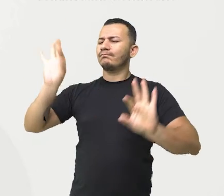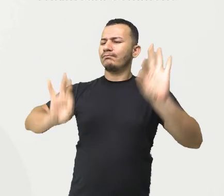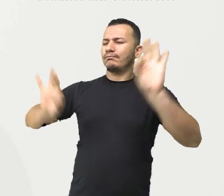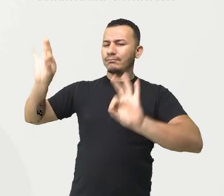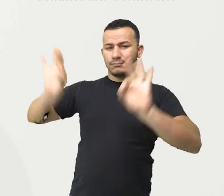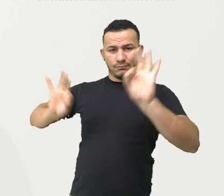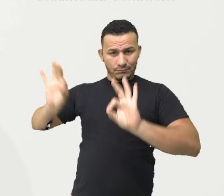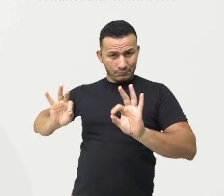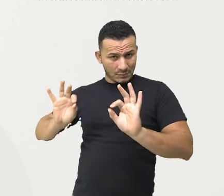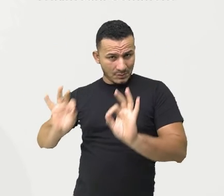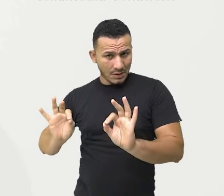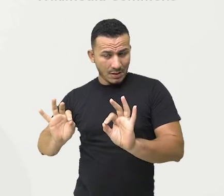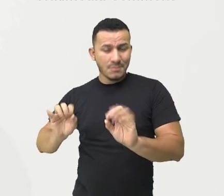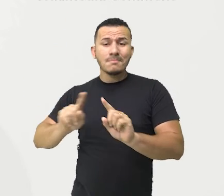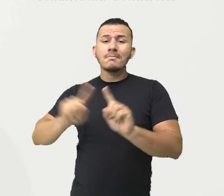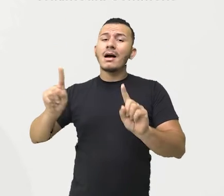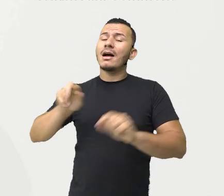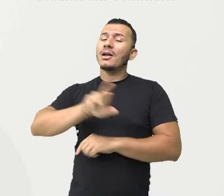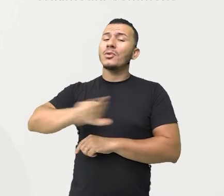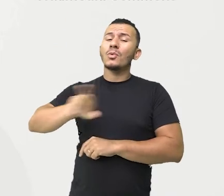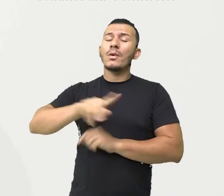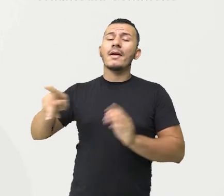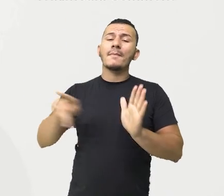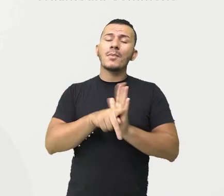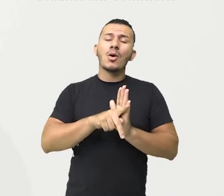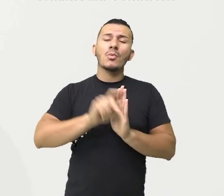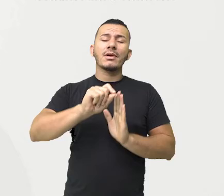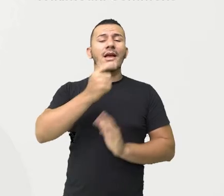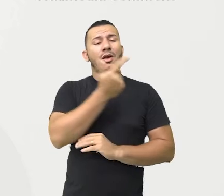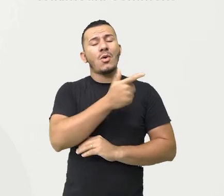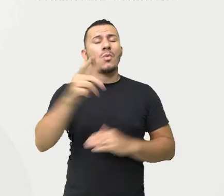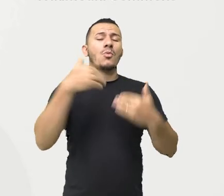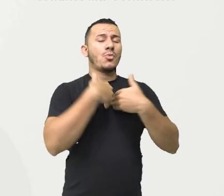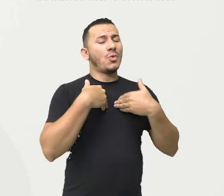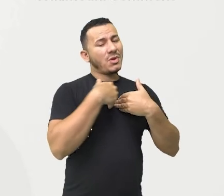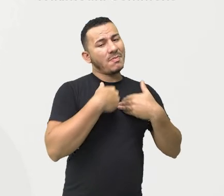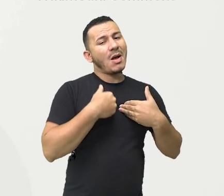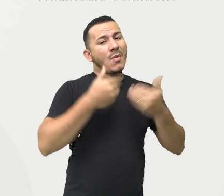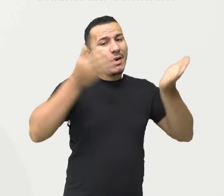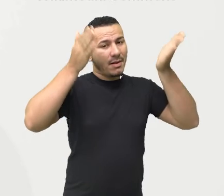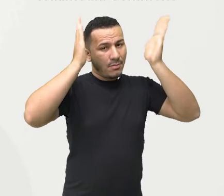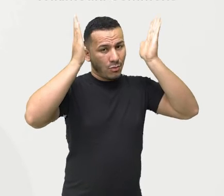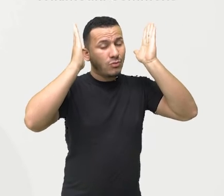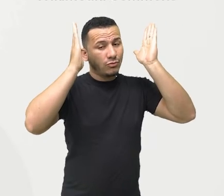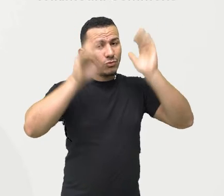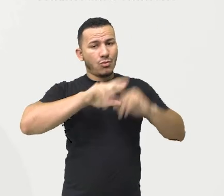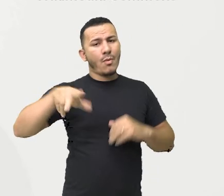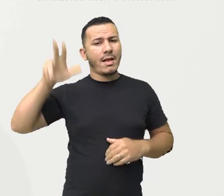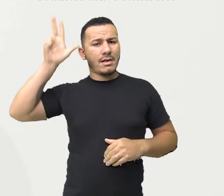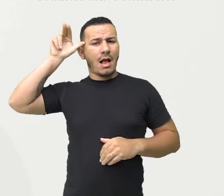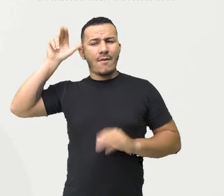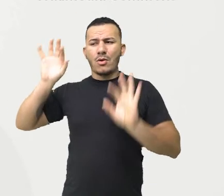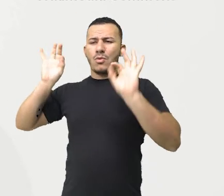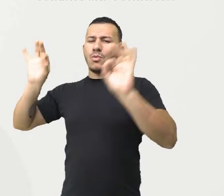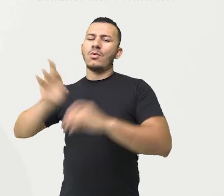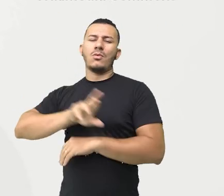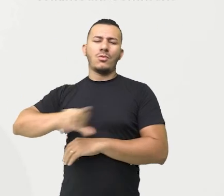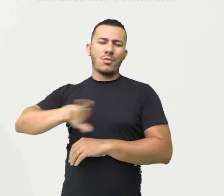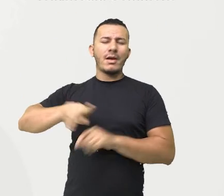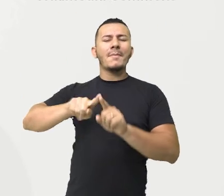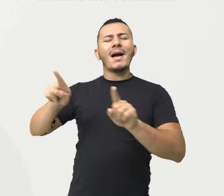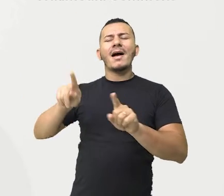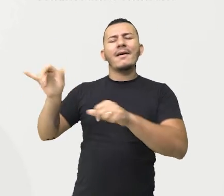dos cavaleiros eram, na verdade, jumentos. Na realidade, eram jumentos, mas colocaram